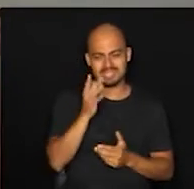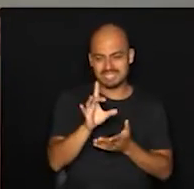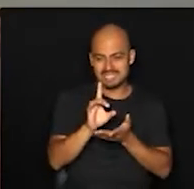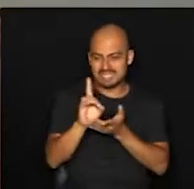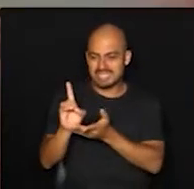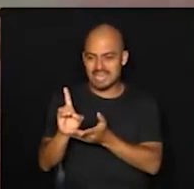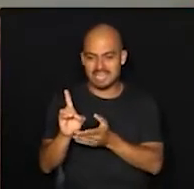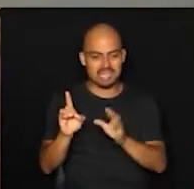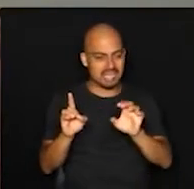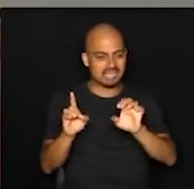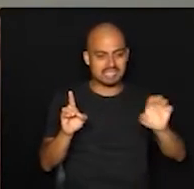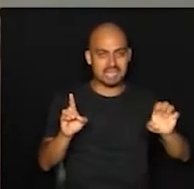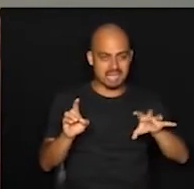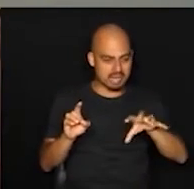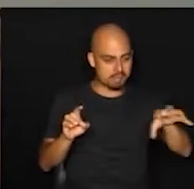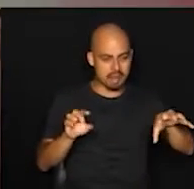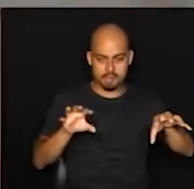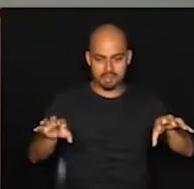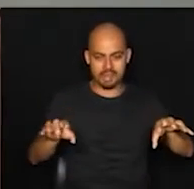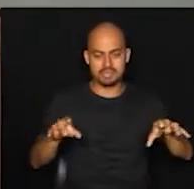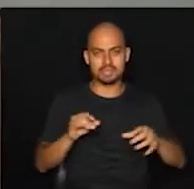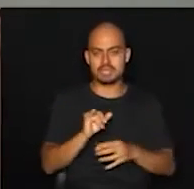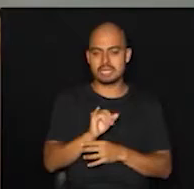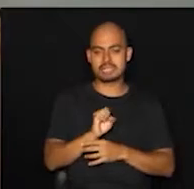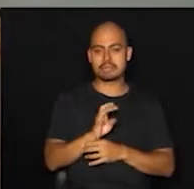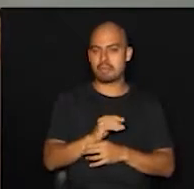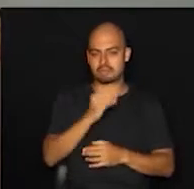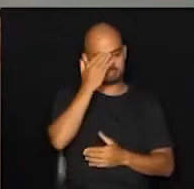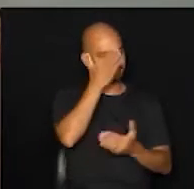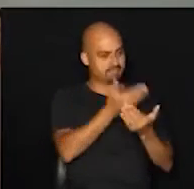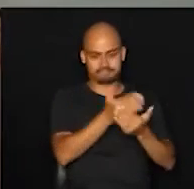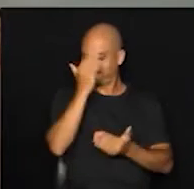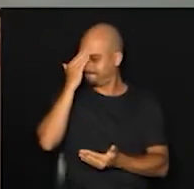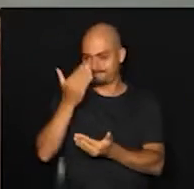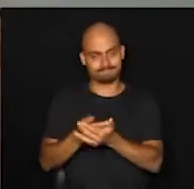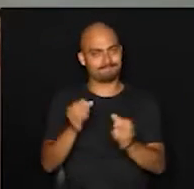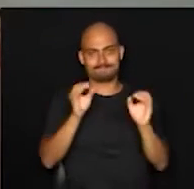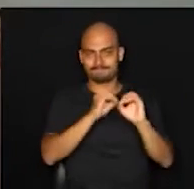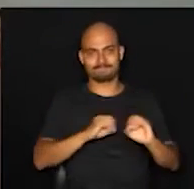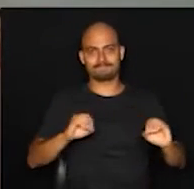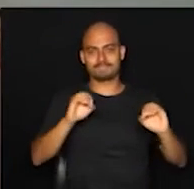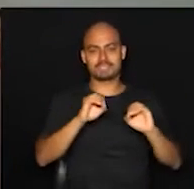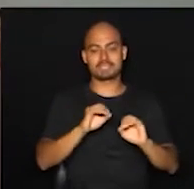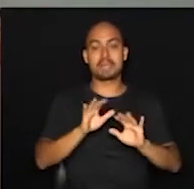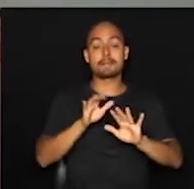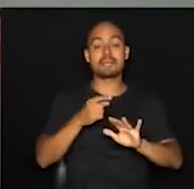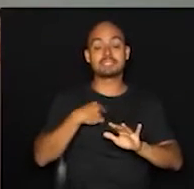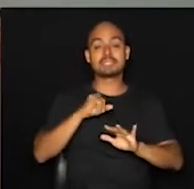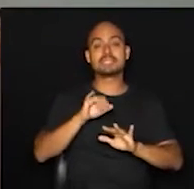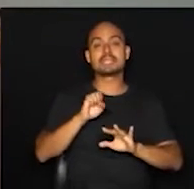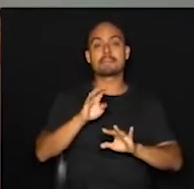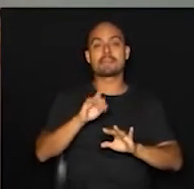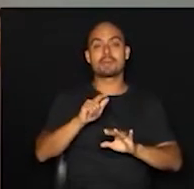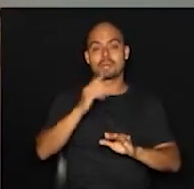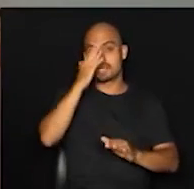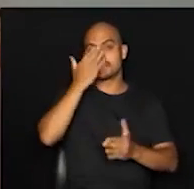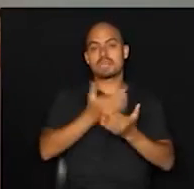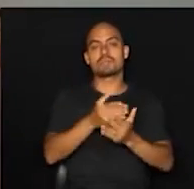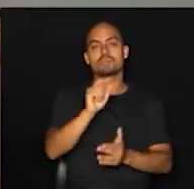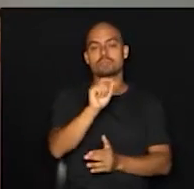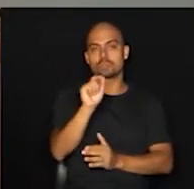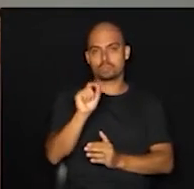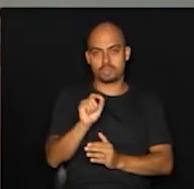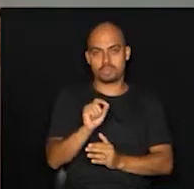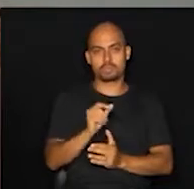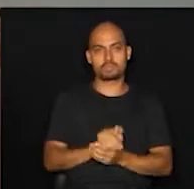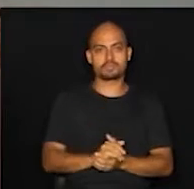ela não tinha isso, ela não acreditava nisso. Ela só tinha uma coisa na cabeça, que a política, como a igreja